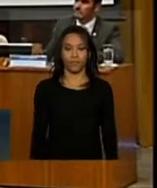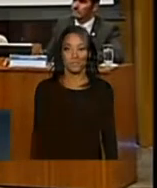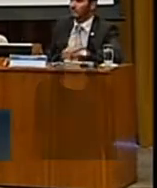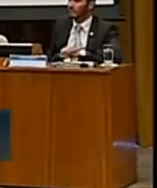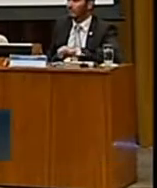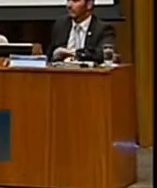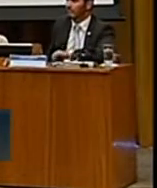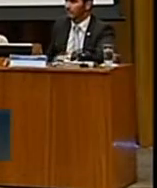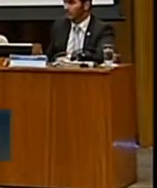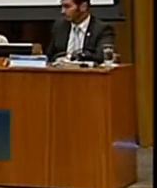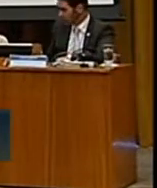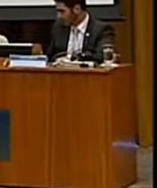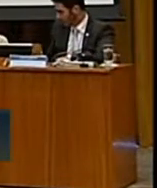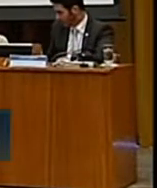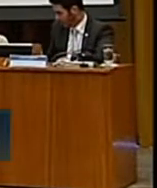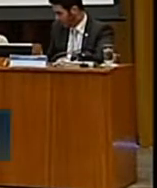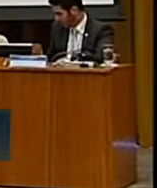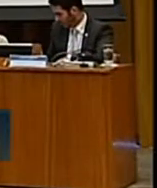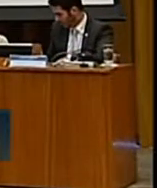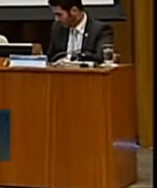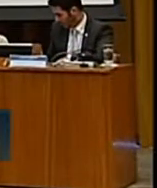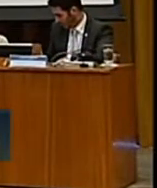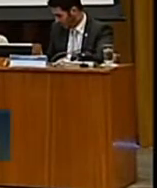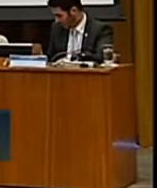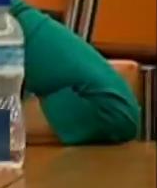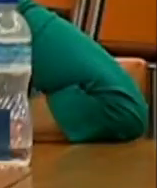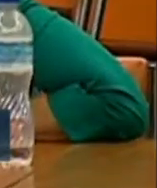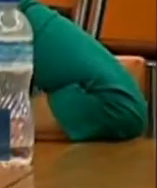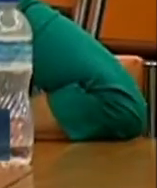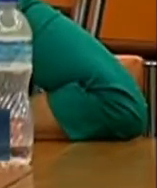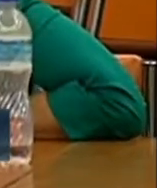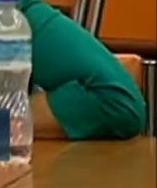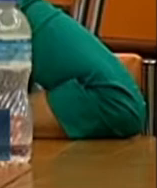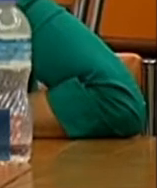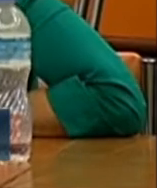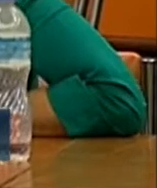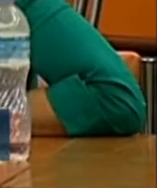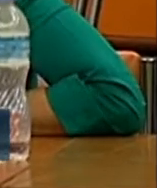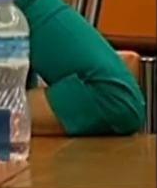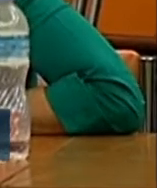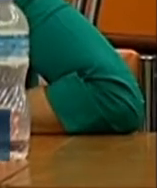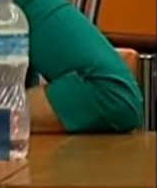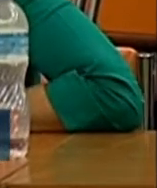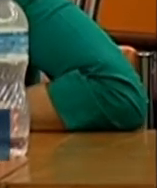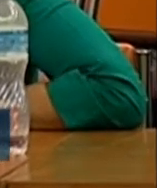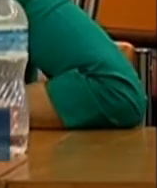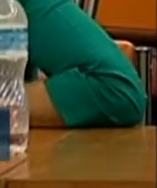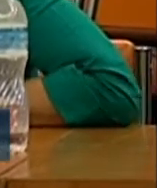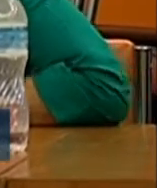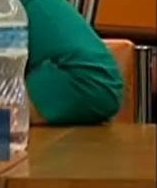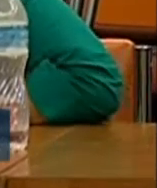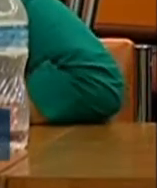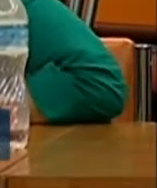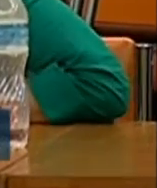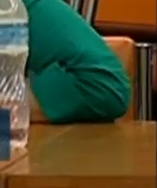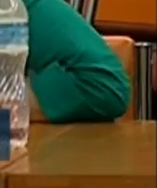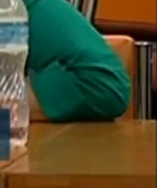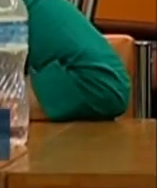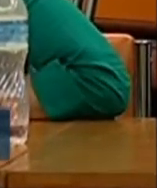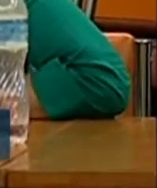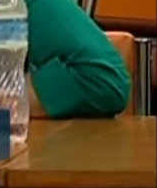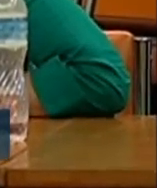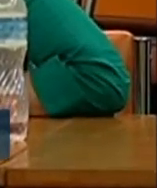Aqui. Olá, bom dia. Meu nome é Manuela, sou da Rede TV. Pode ser para o ministro ou para o